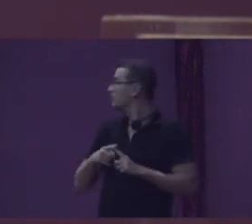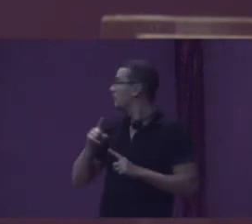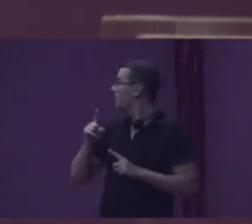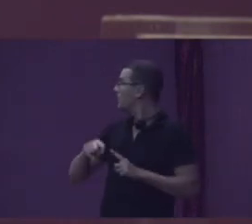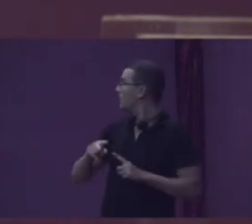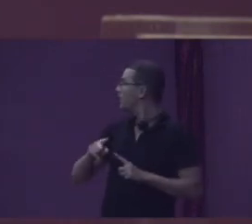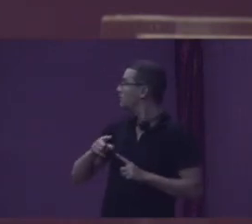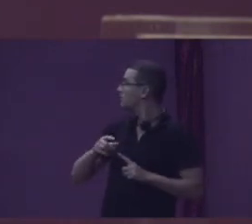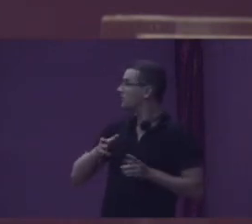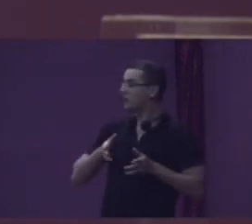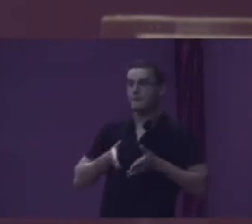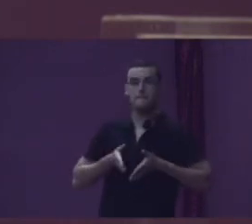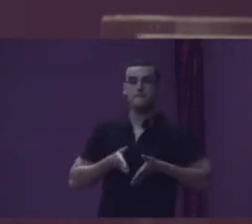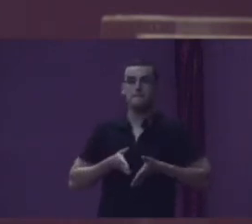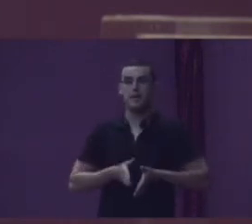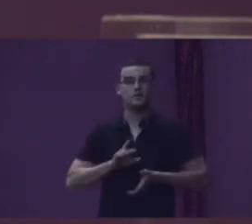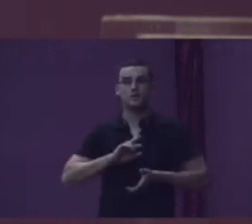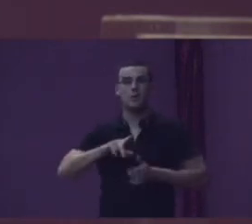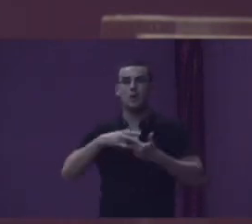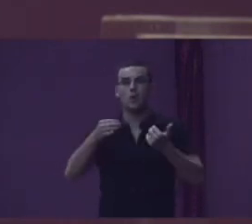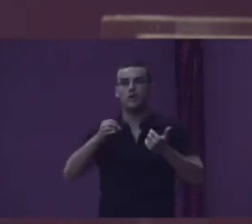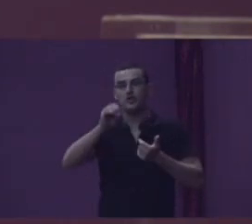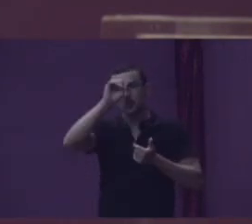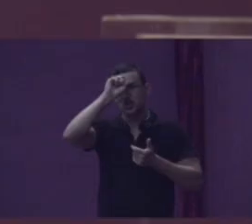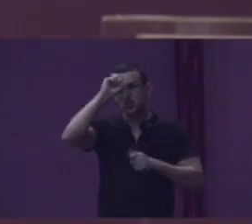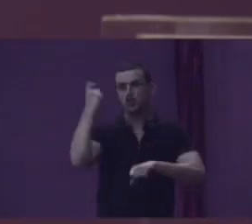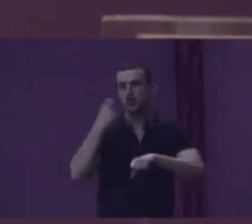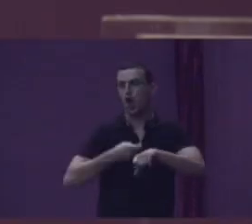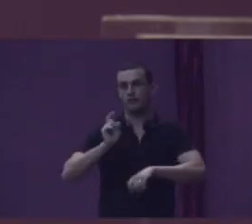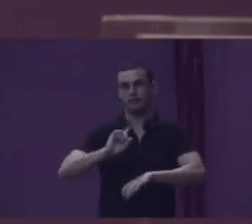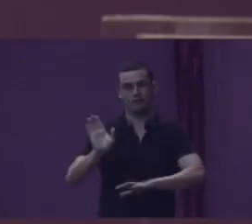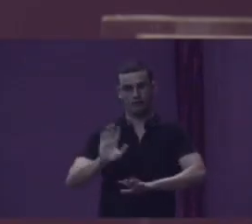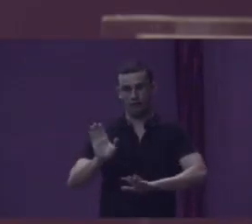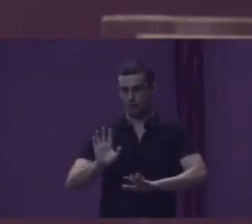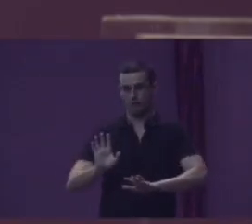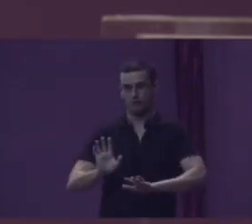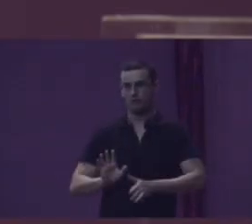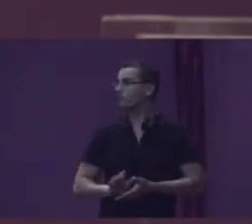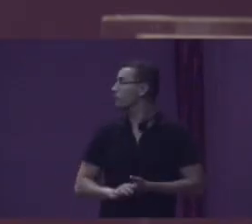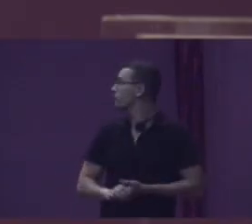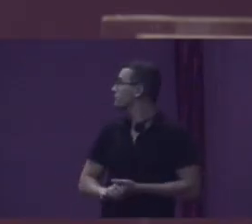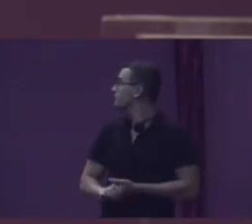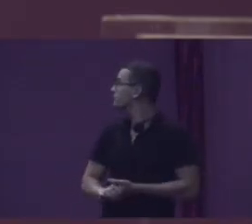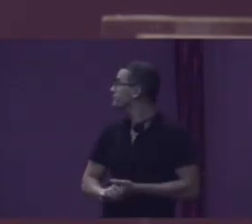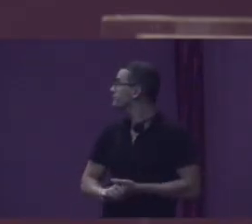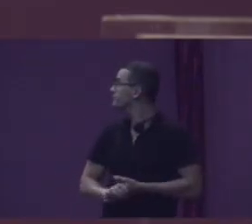parto não é uma coisa idiota. Até século XX, até